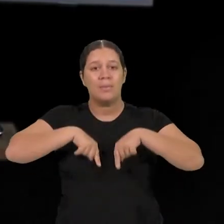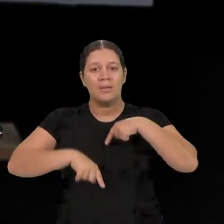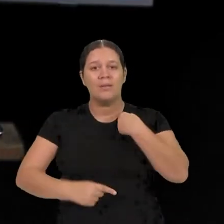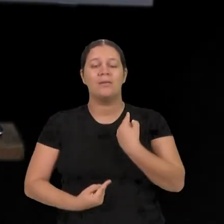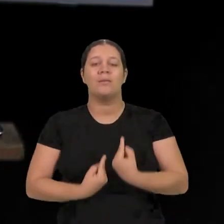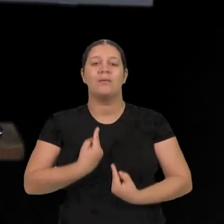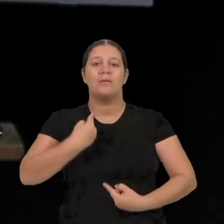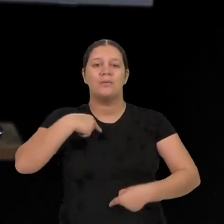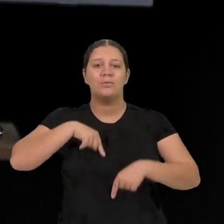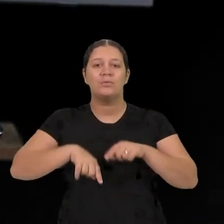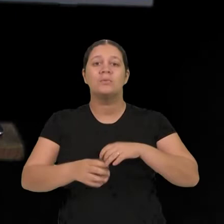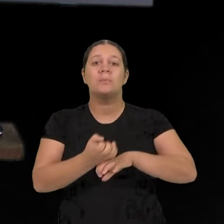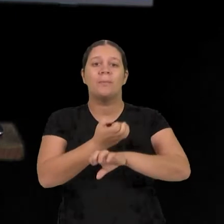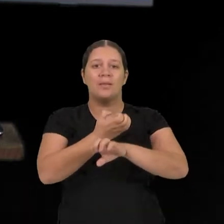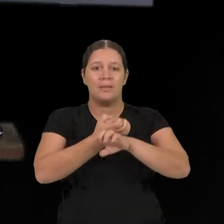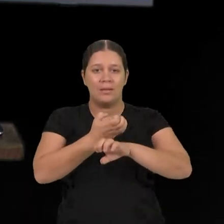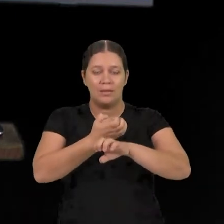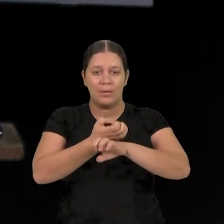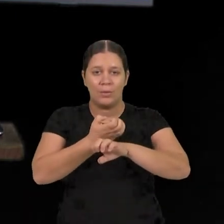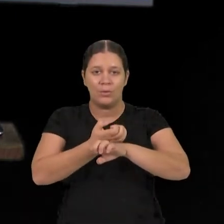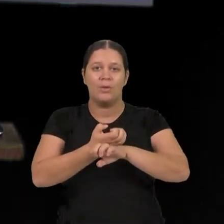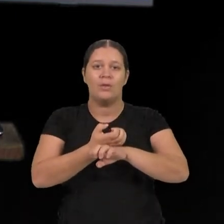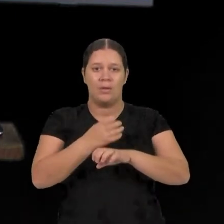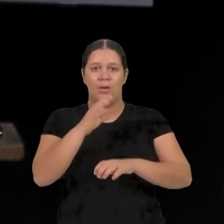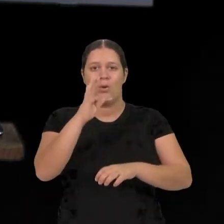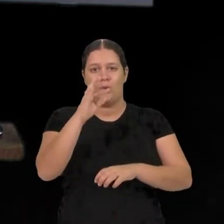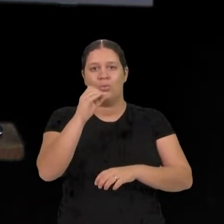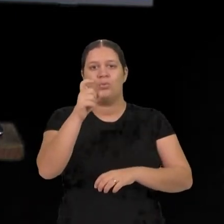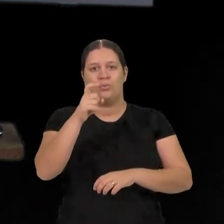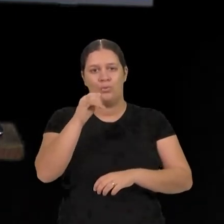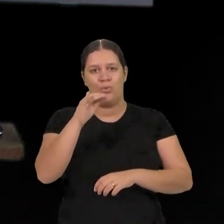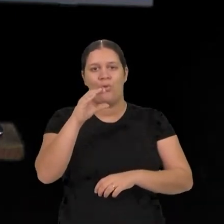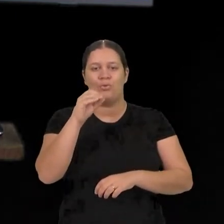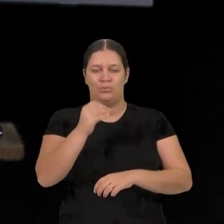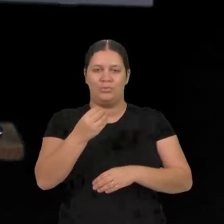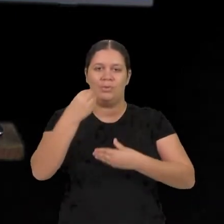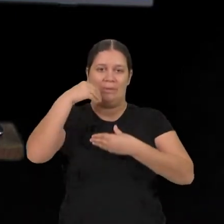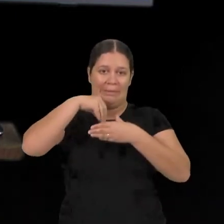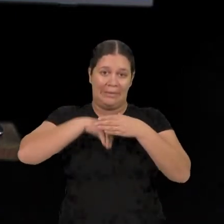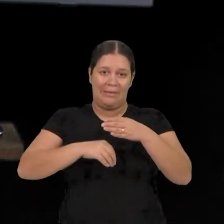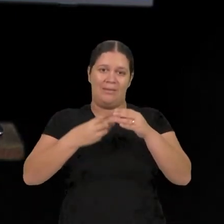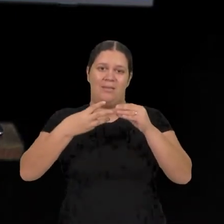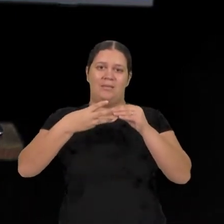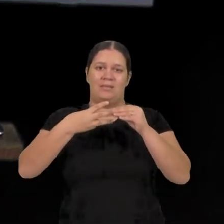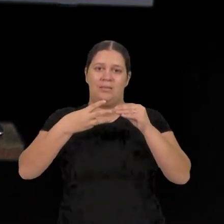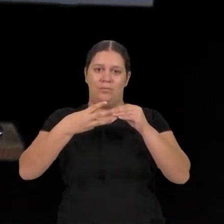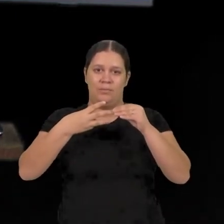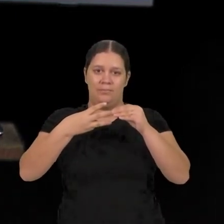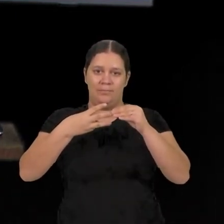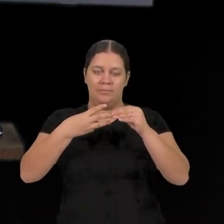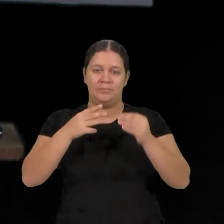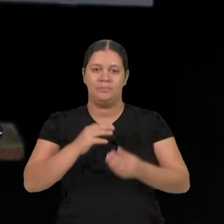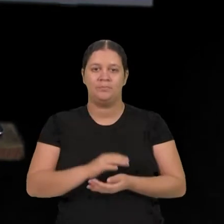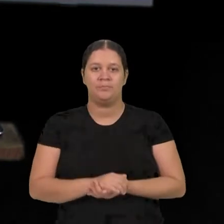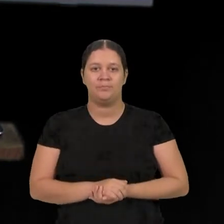metabolismo de material tóxico que entra na célula, tá bom?